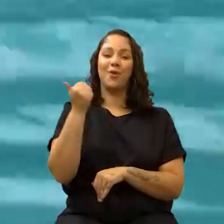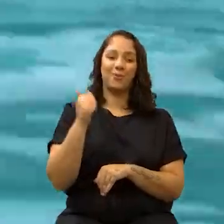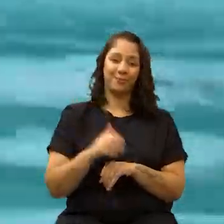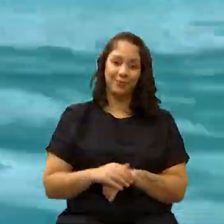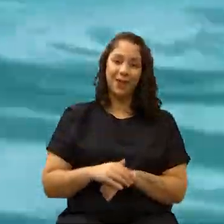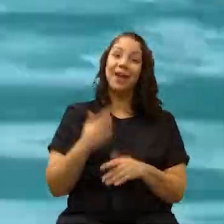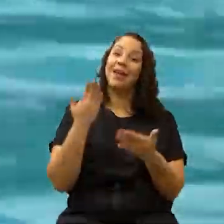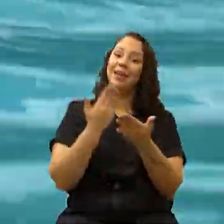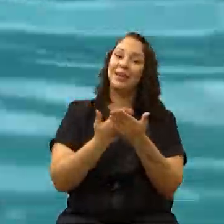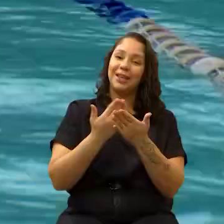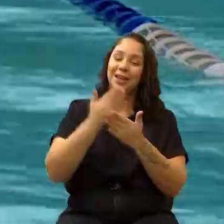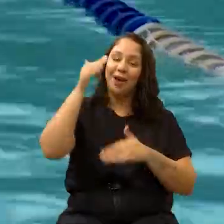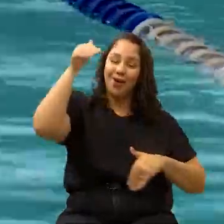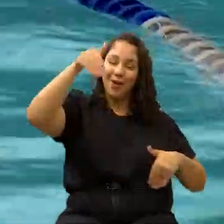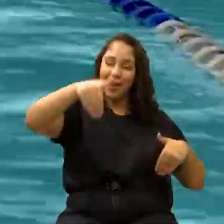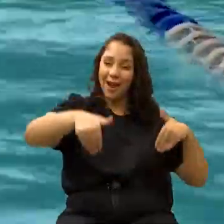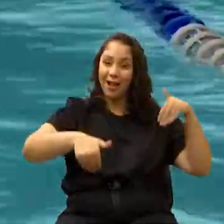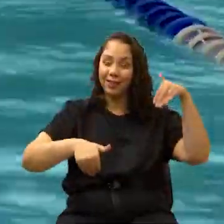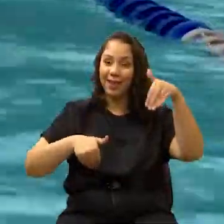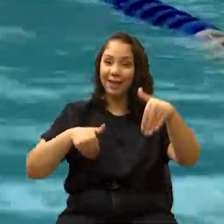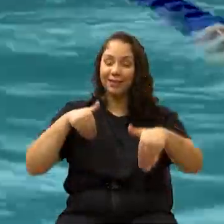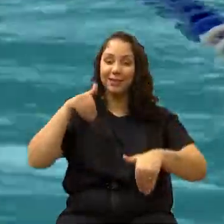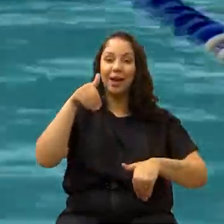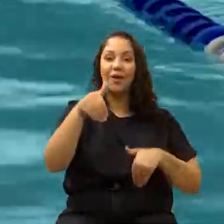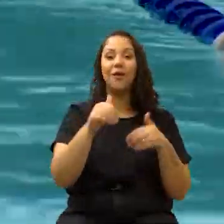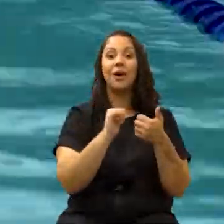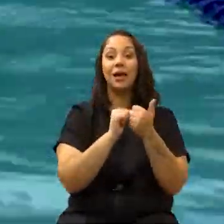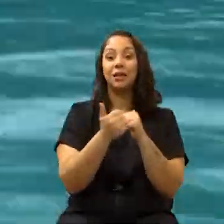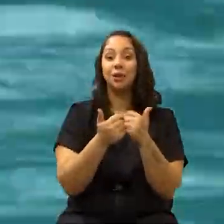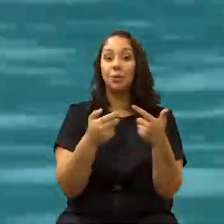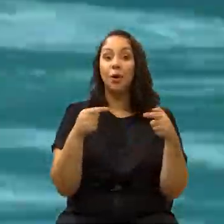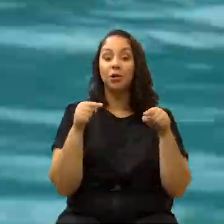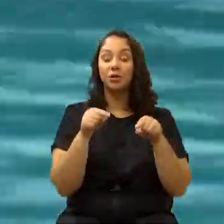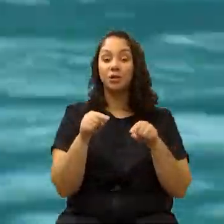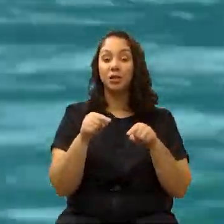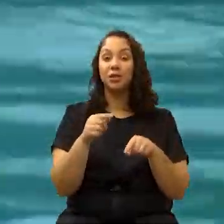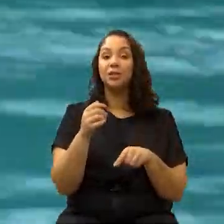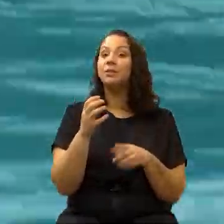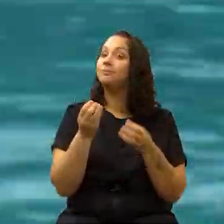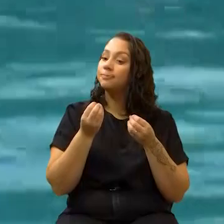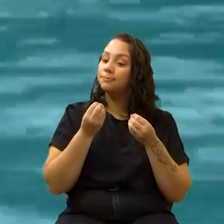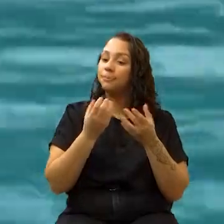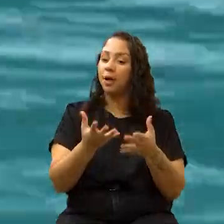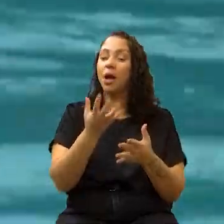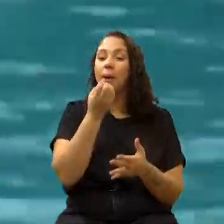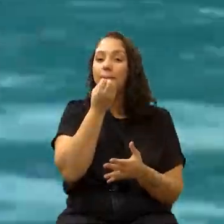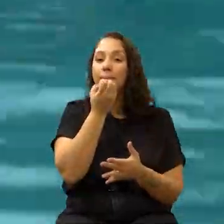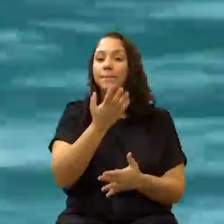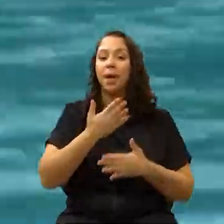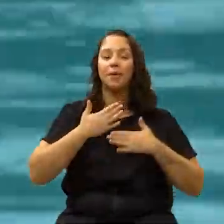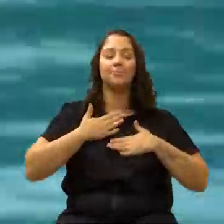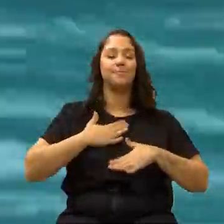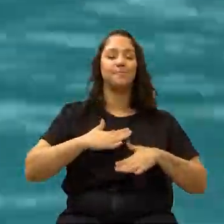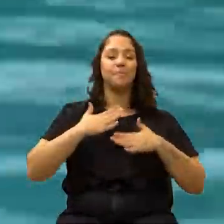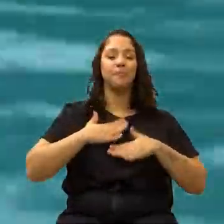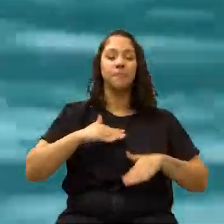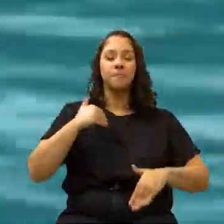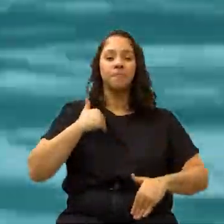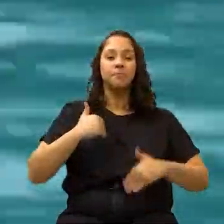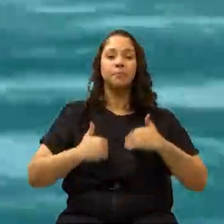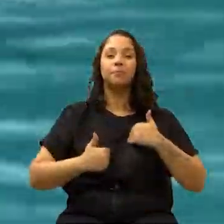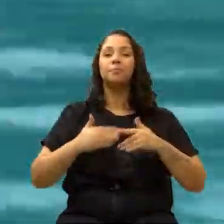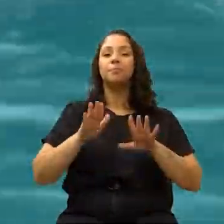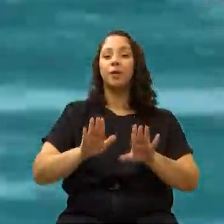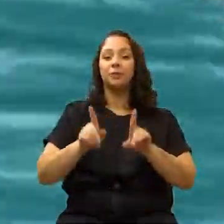mais, melhor. E a aula de natação estava movimentada. Esse esporte, por exemplo, proporciona não só o